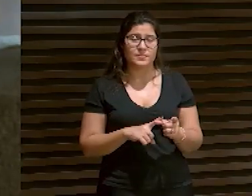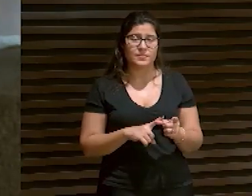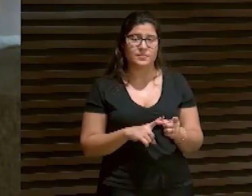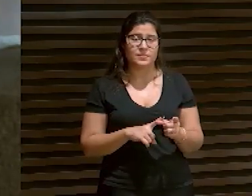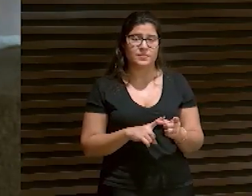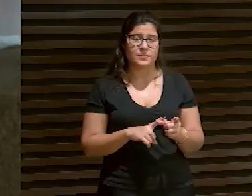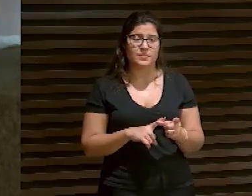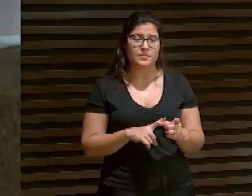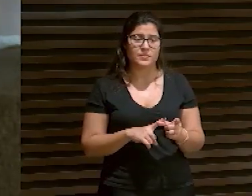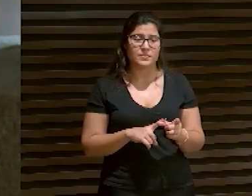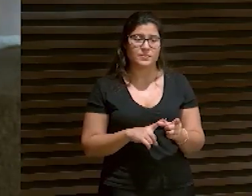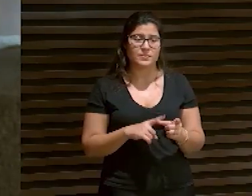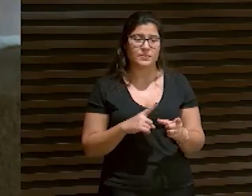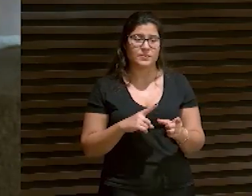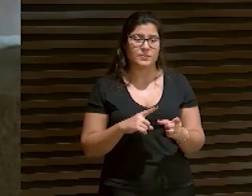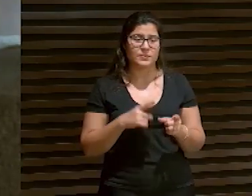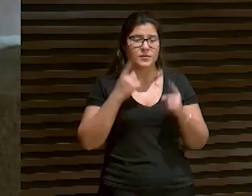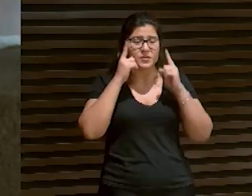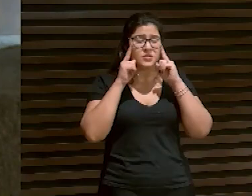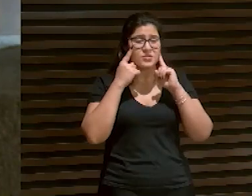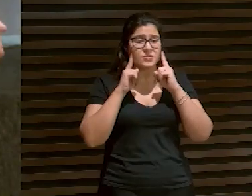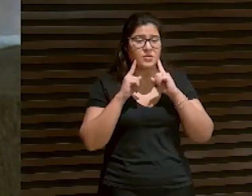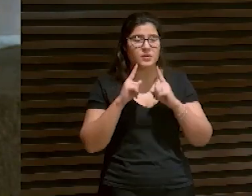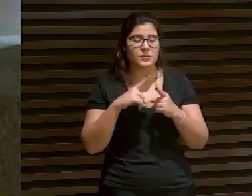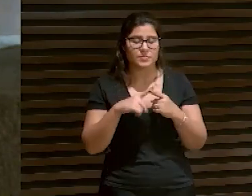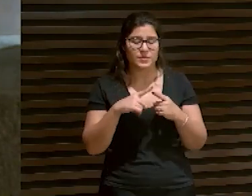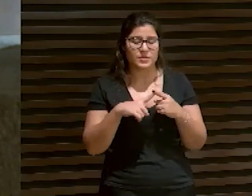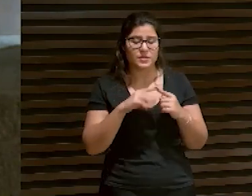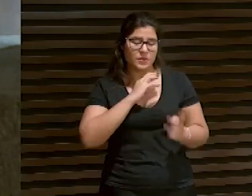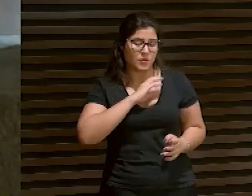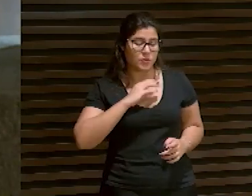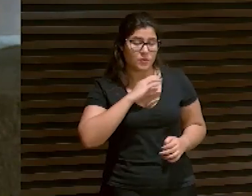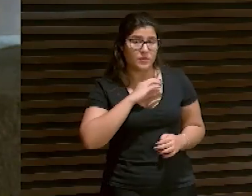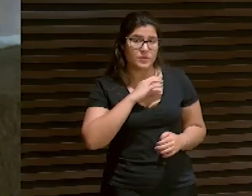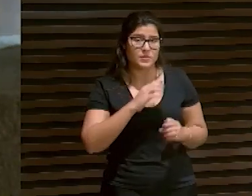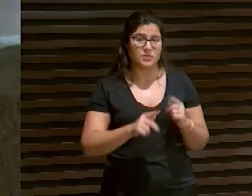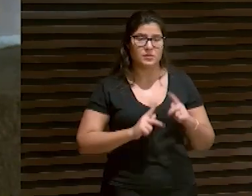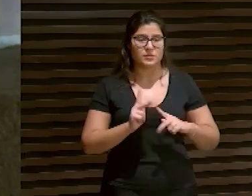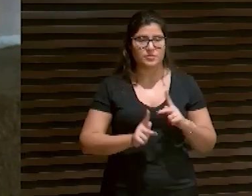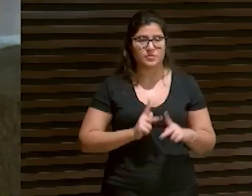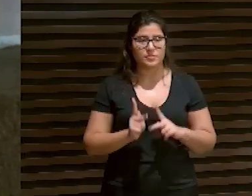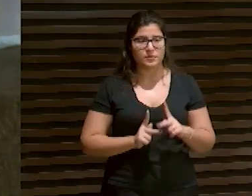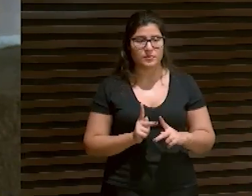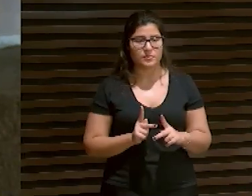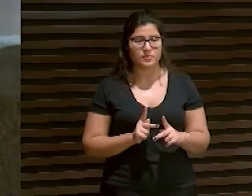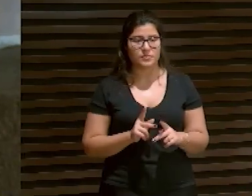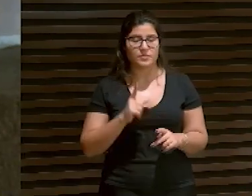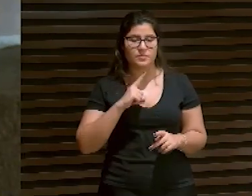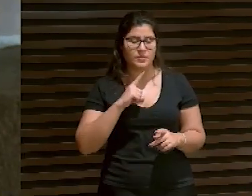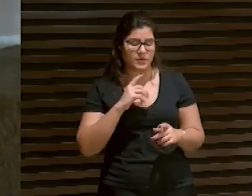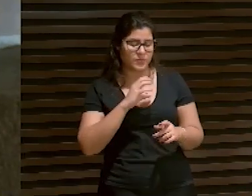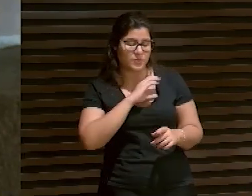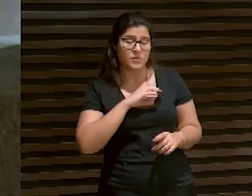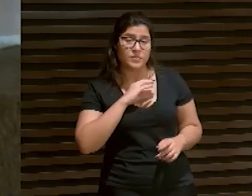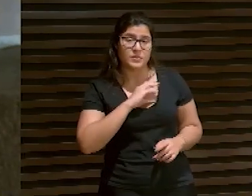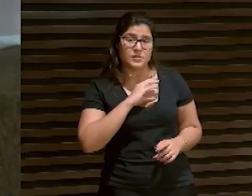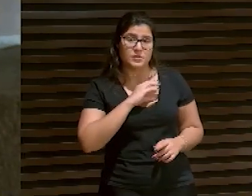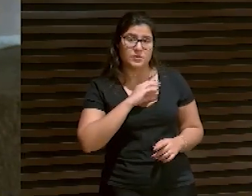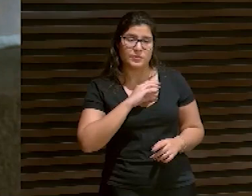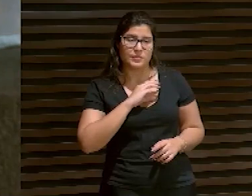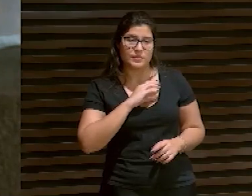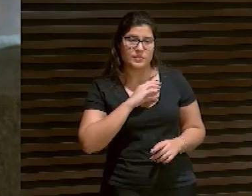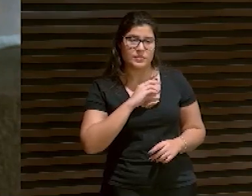cidade, porque ele teve compaixão daquelas pessoas. Ele teve compaixão daqueles que um pouco